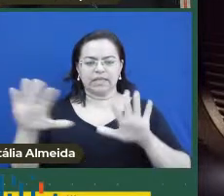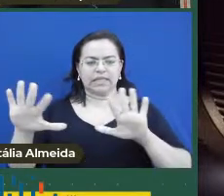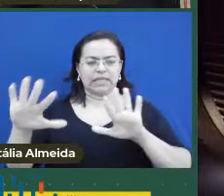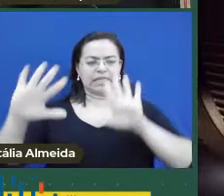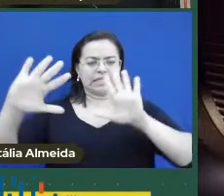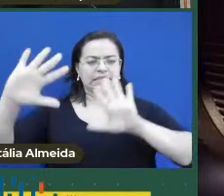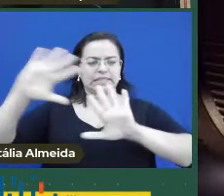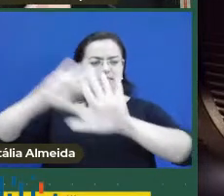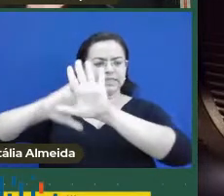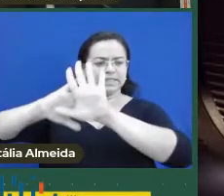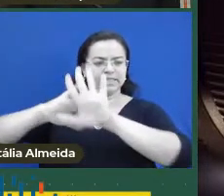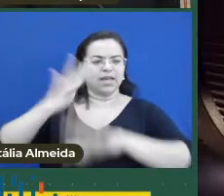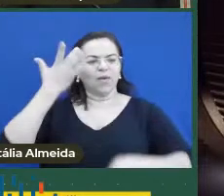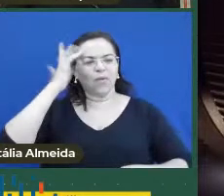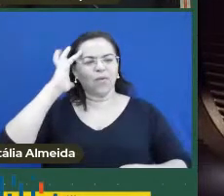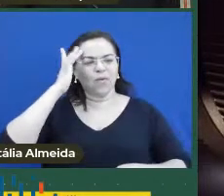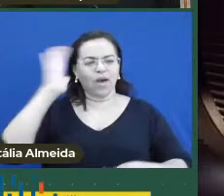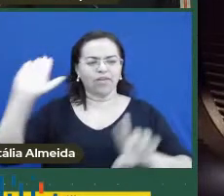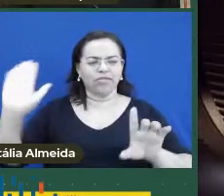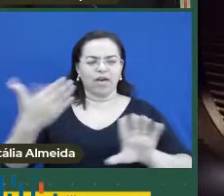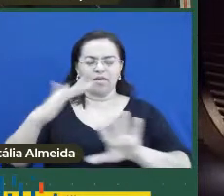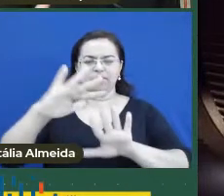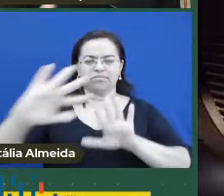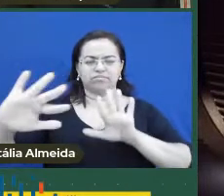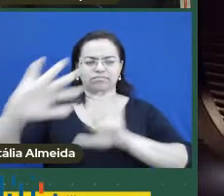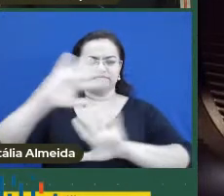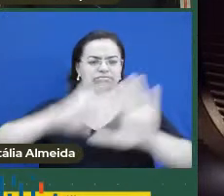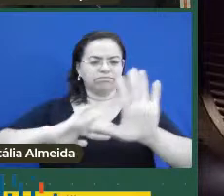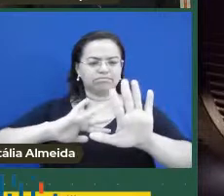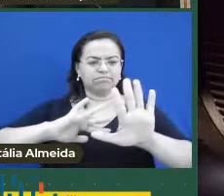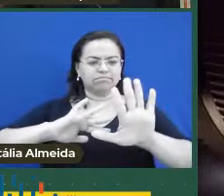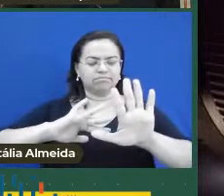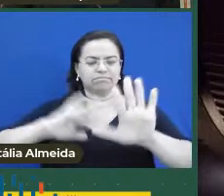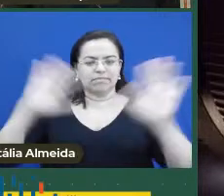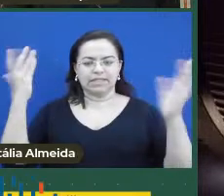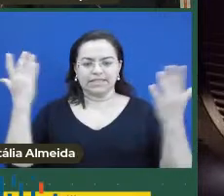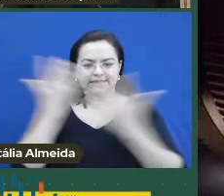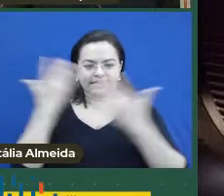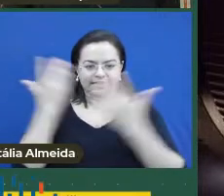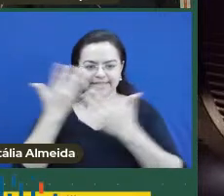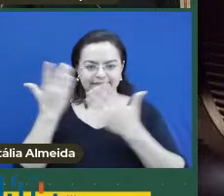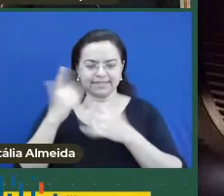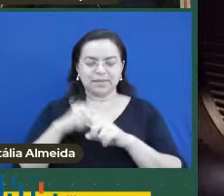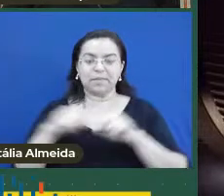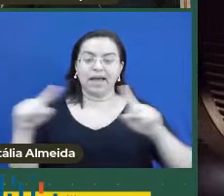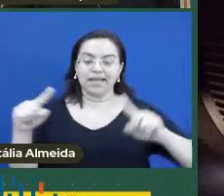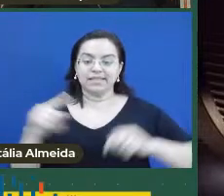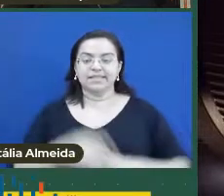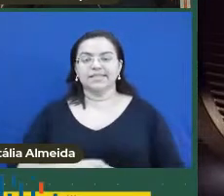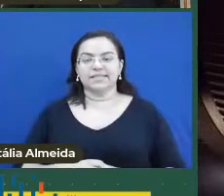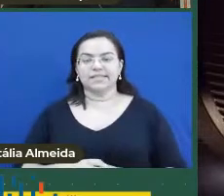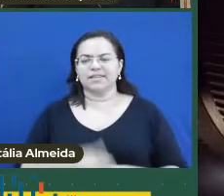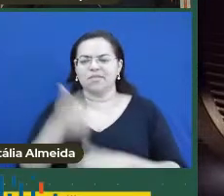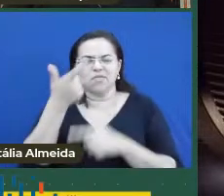que na hora que eu passei aqui ficou meio sobreposta aqui uma imagem com a outra, mas não tem